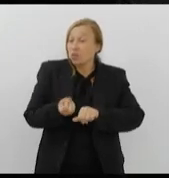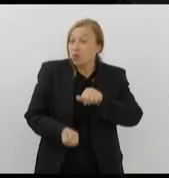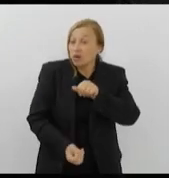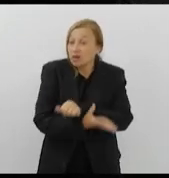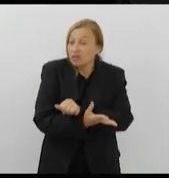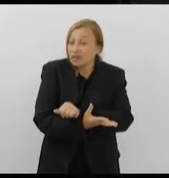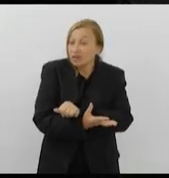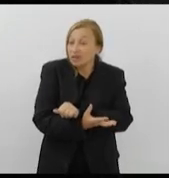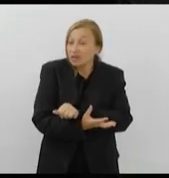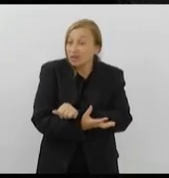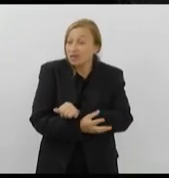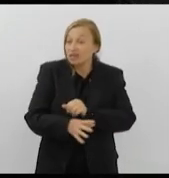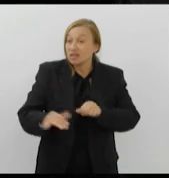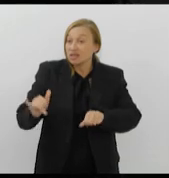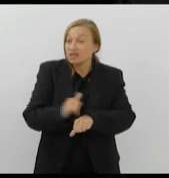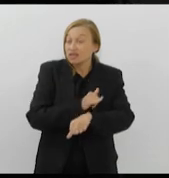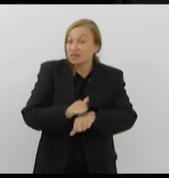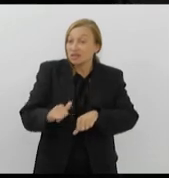corrupção passiva e